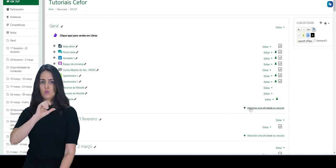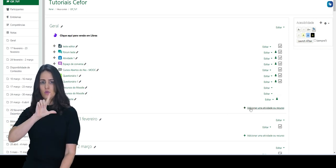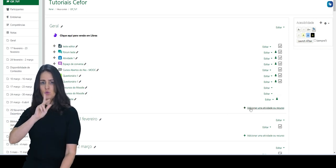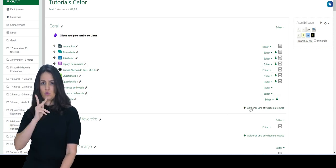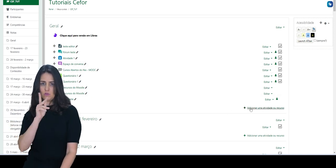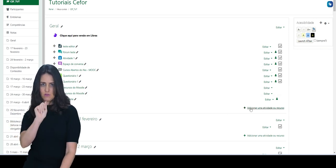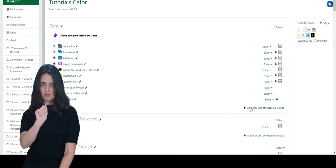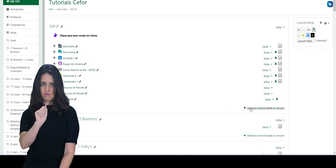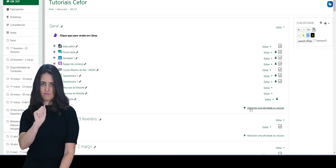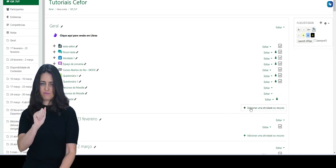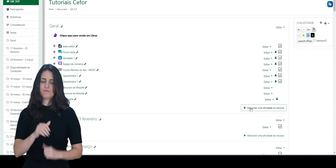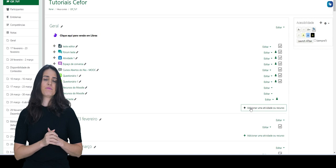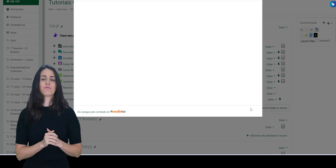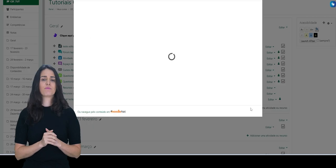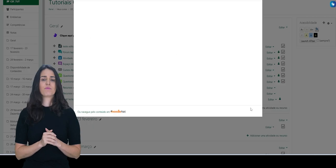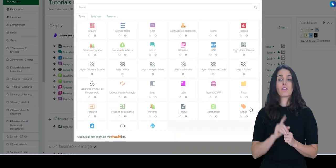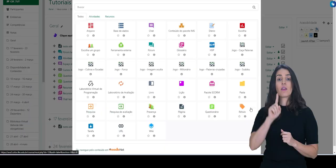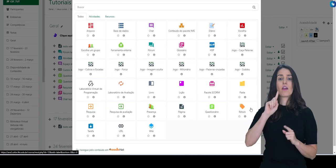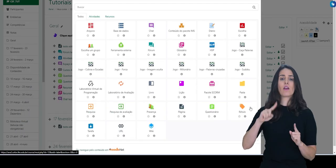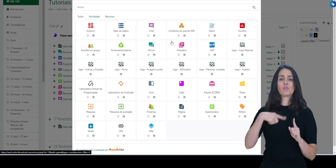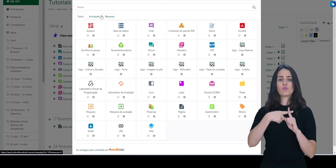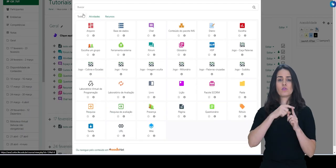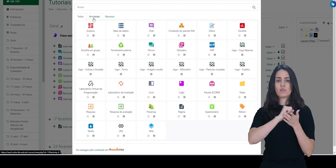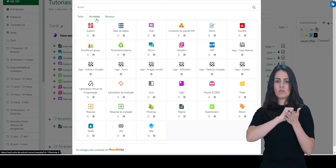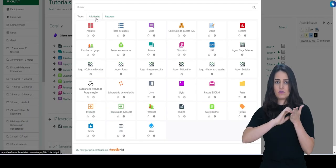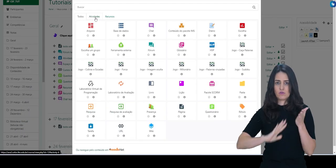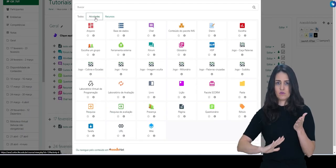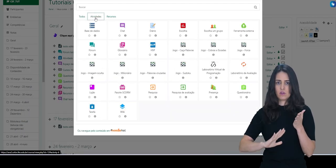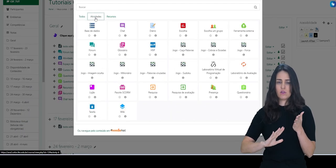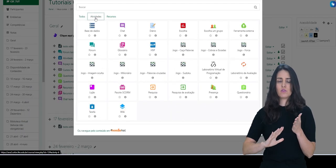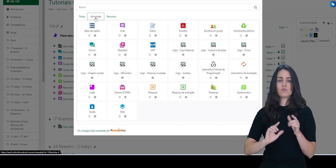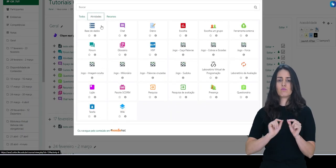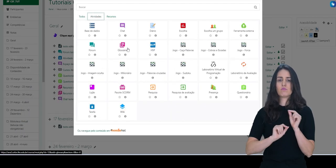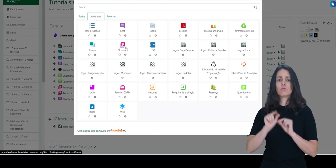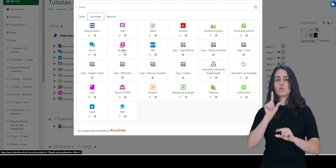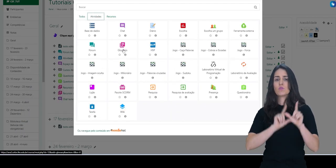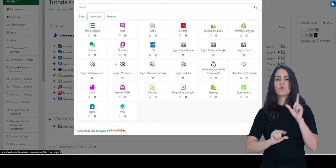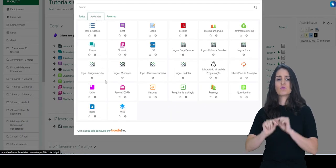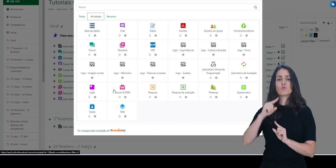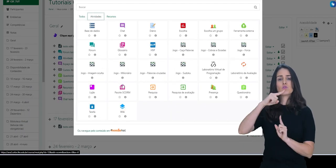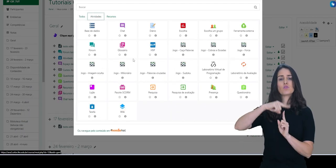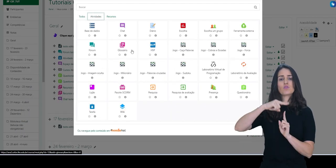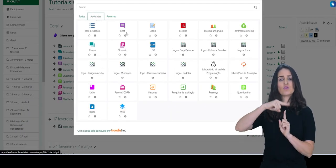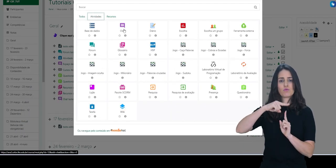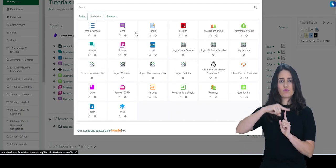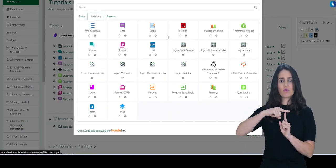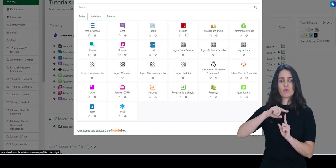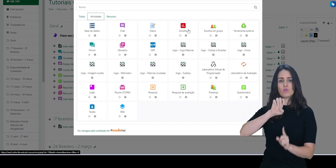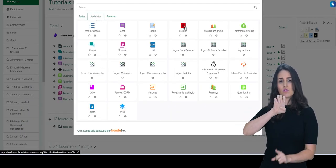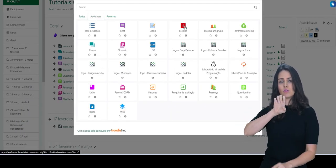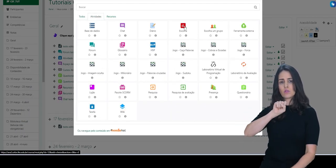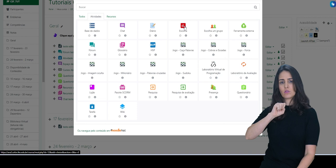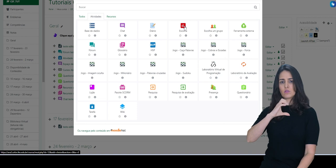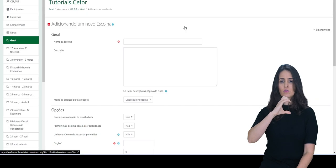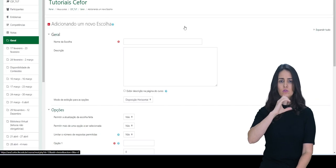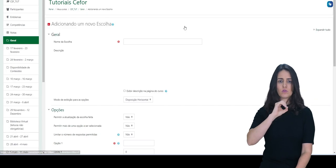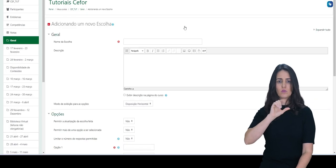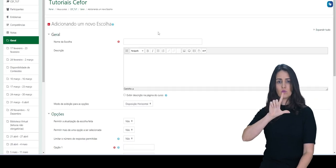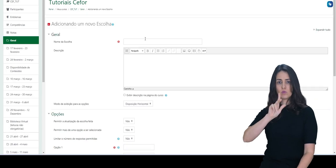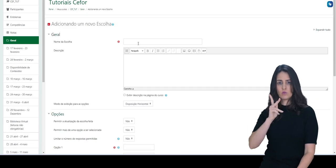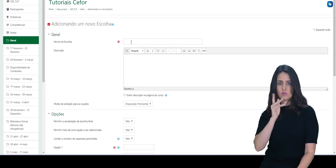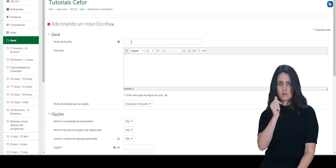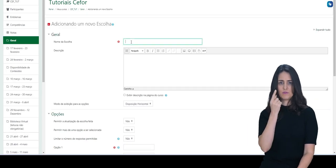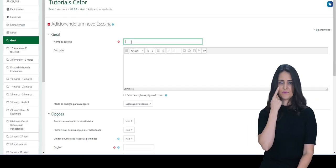ativada. Vamos adicionar uma atividade. Vamos escolher em atividades a atividade aqui